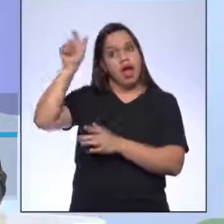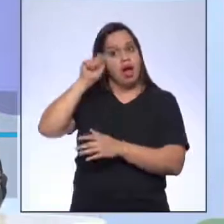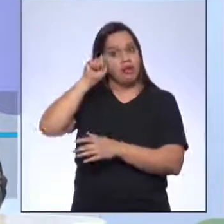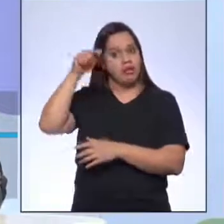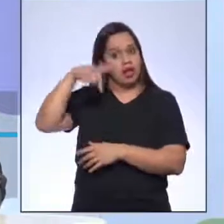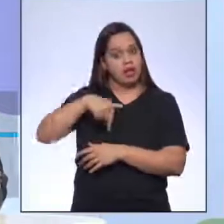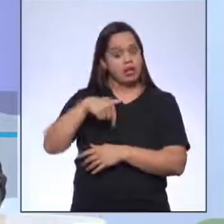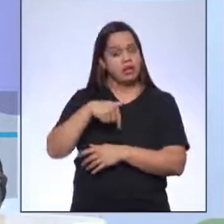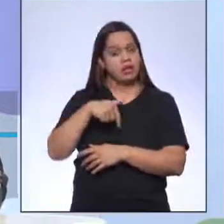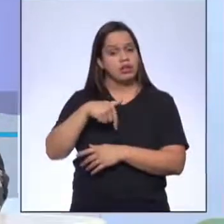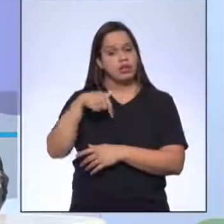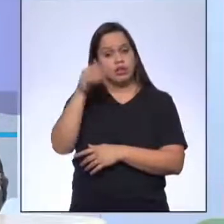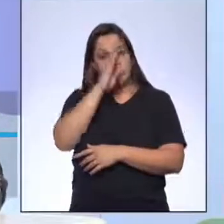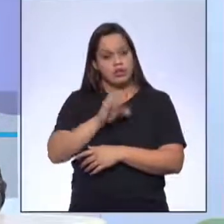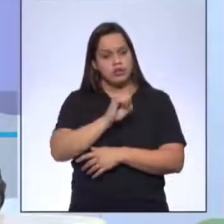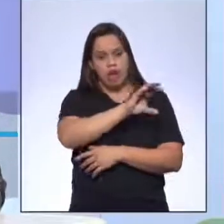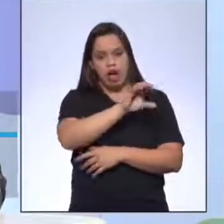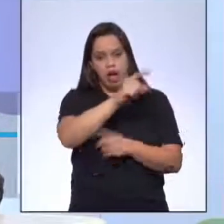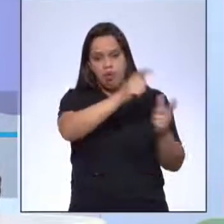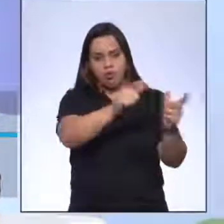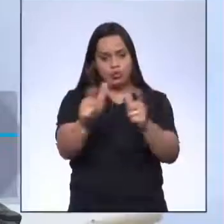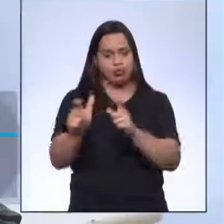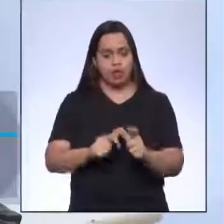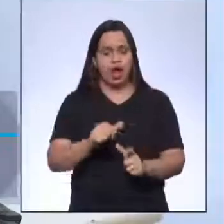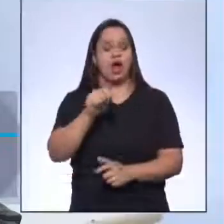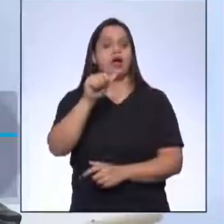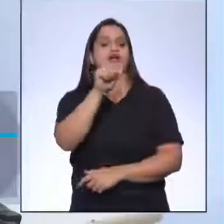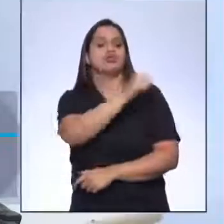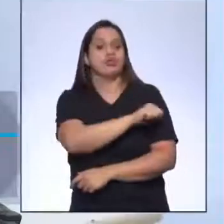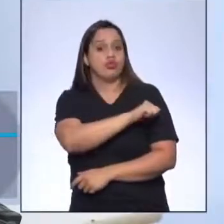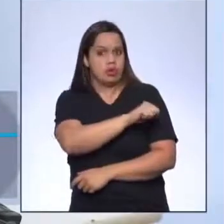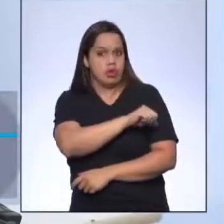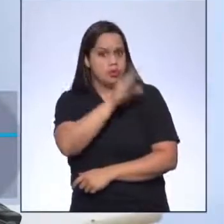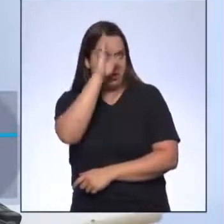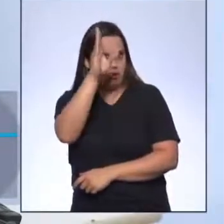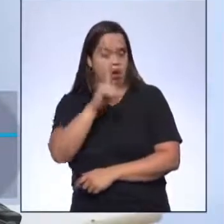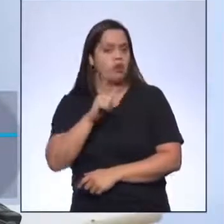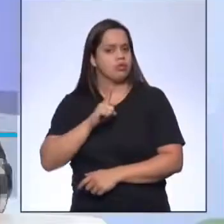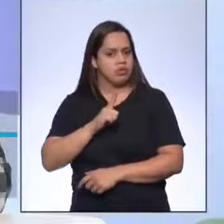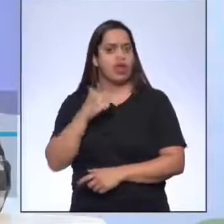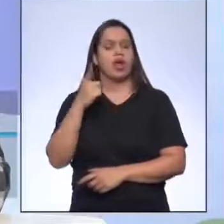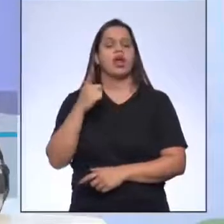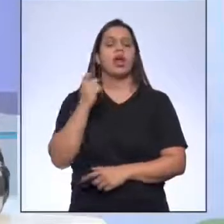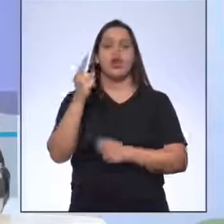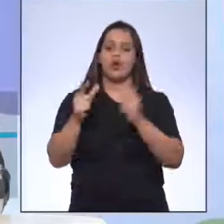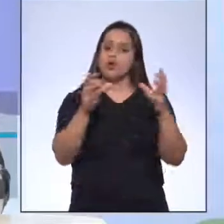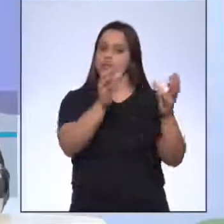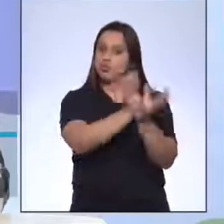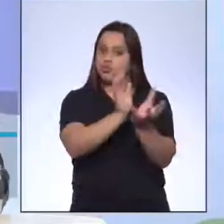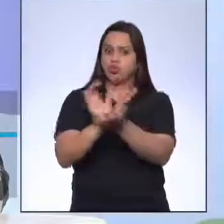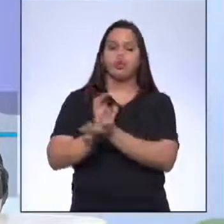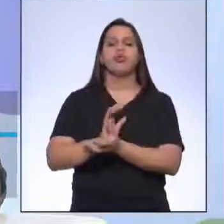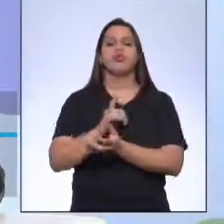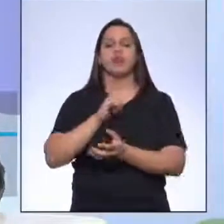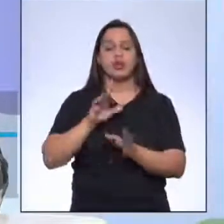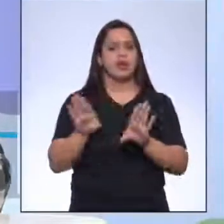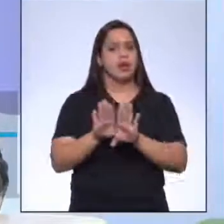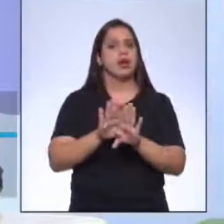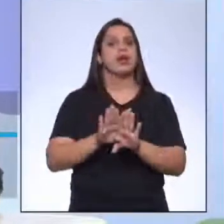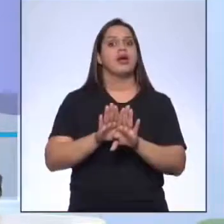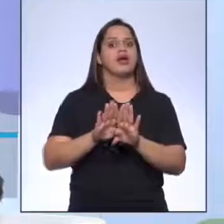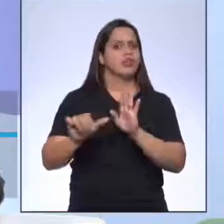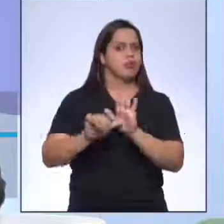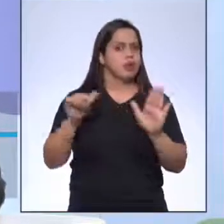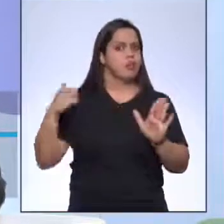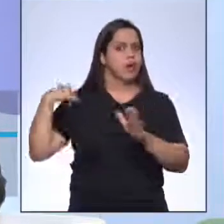aqui do Brasil, especialmente em alguns locais do Rio de Janeiro, professora, nós temos alguns grupos que ainda mantêm viva a tradição da época dos primeiros